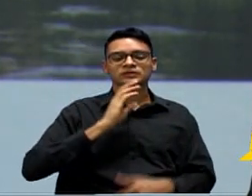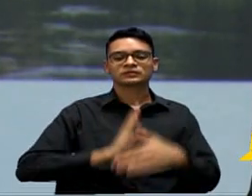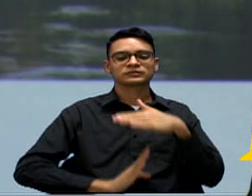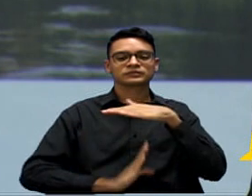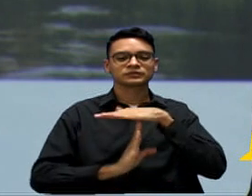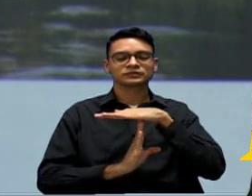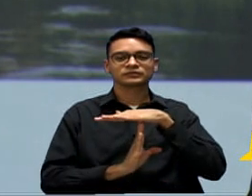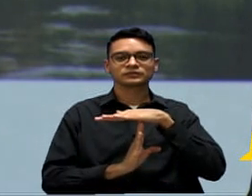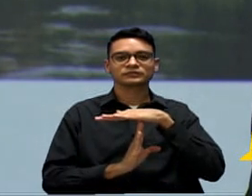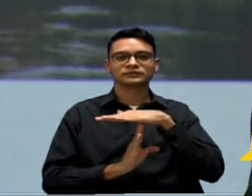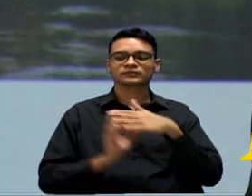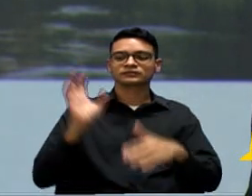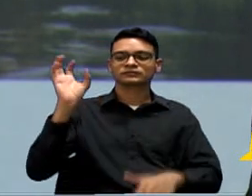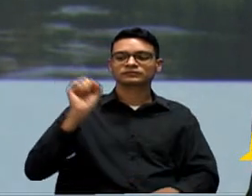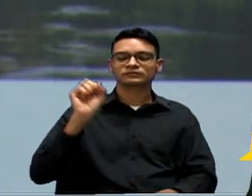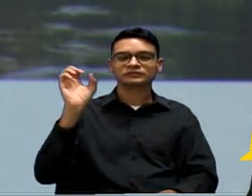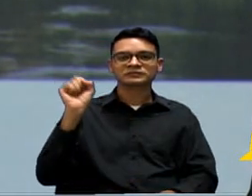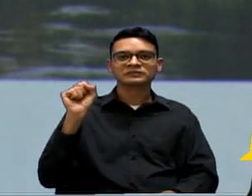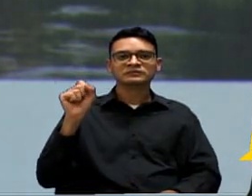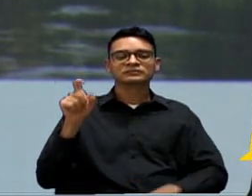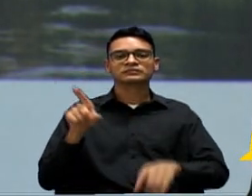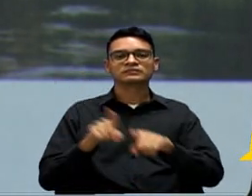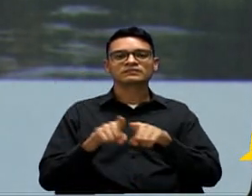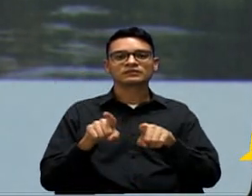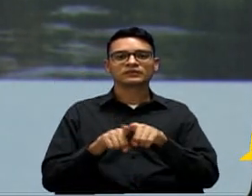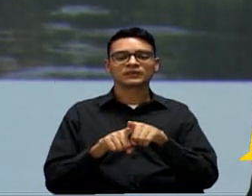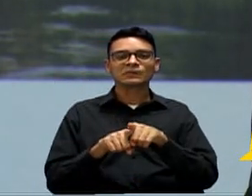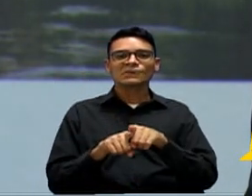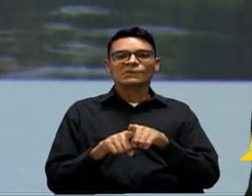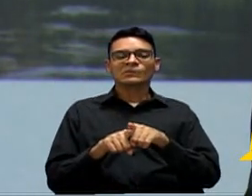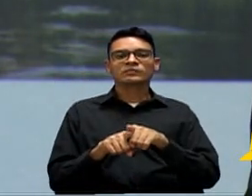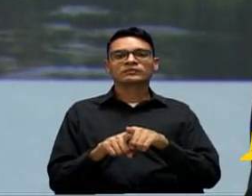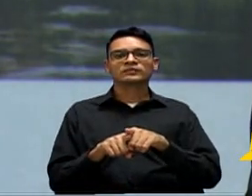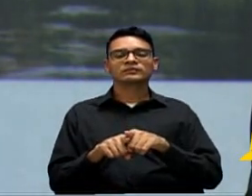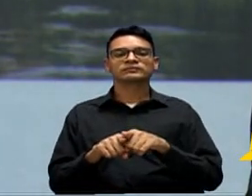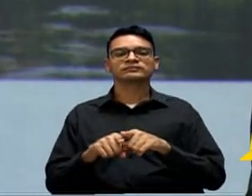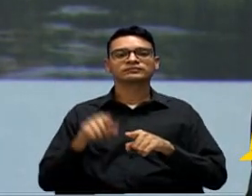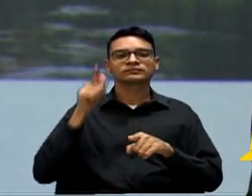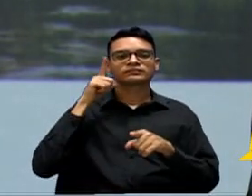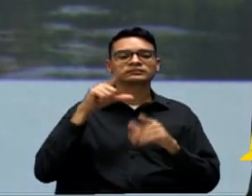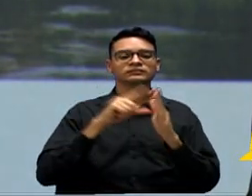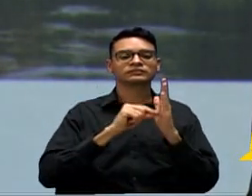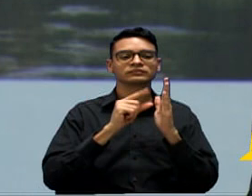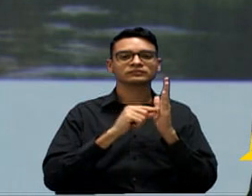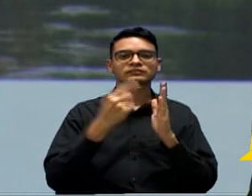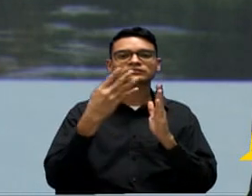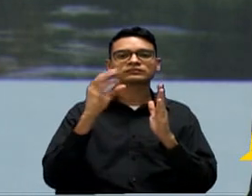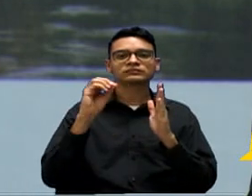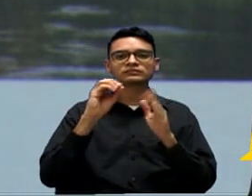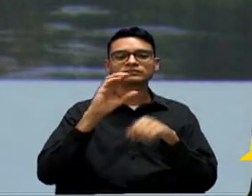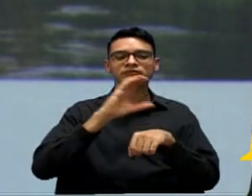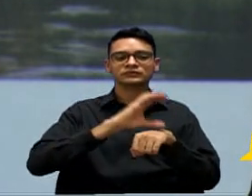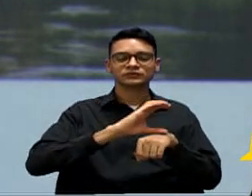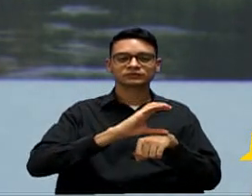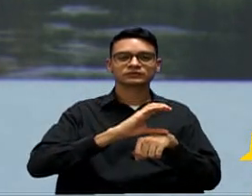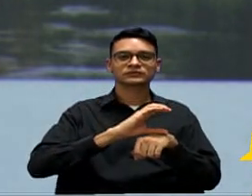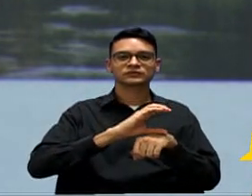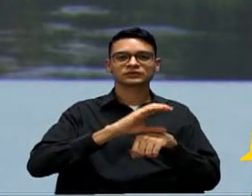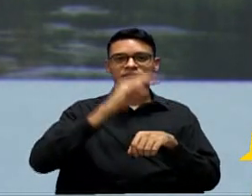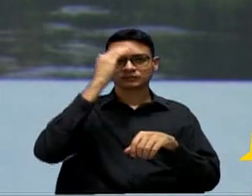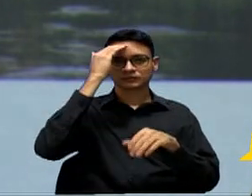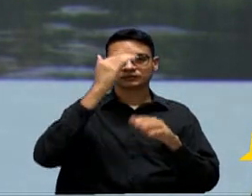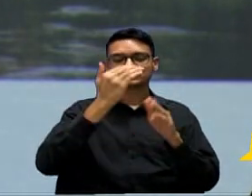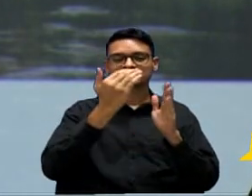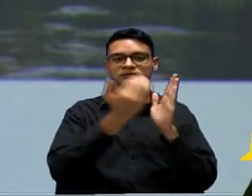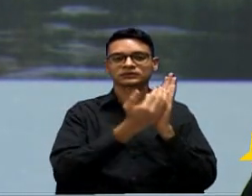concessão de aposentadorias e pensões do regime previdenciário, que trata do artigo 40 da Constituição Federal.